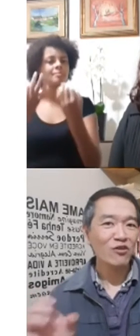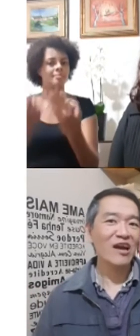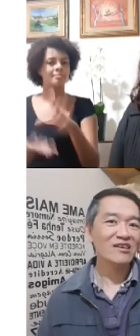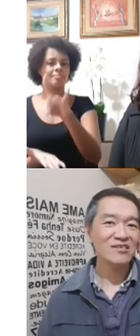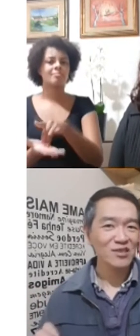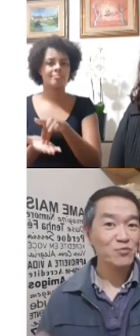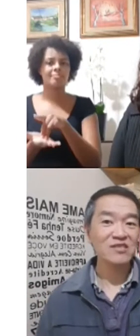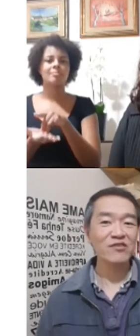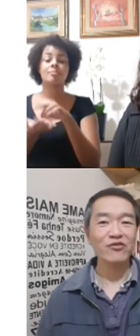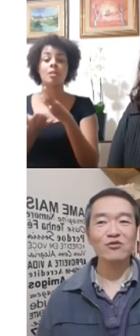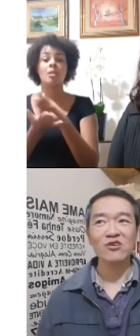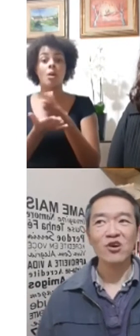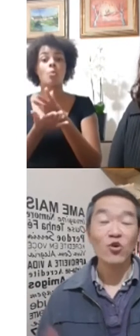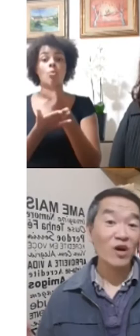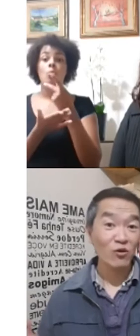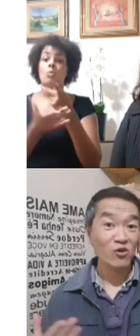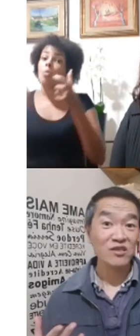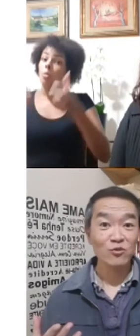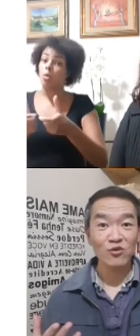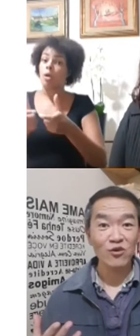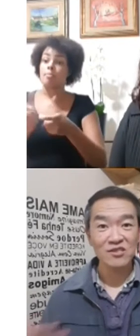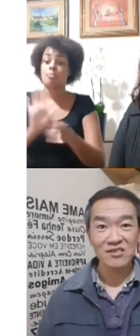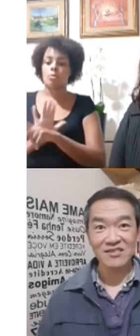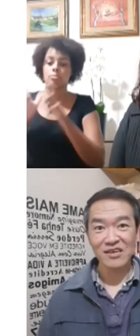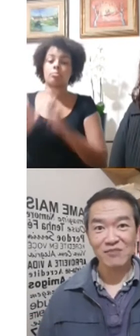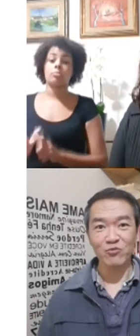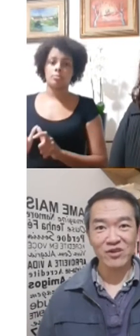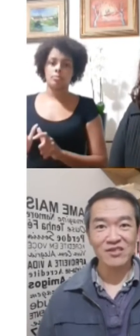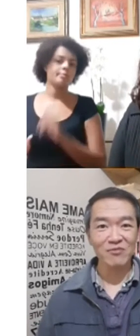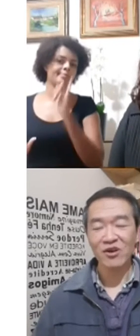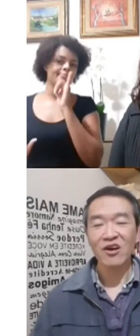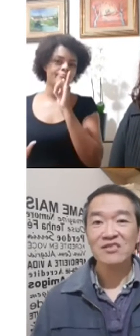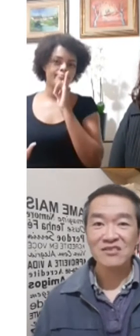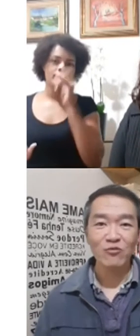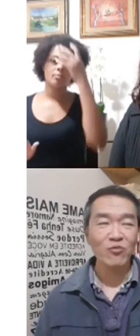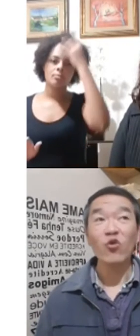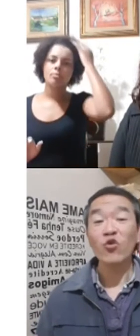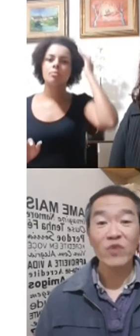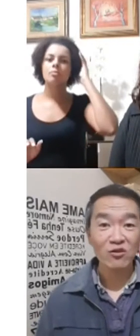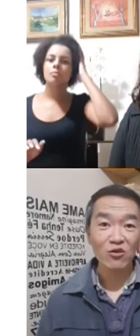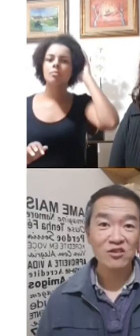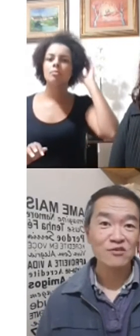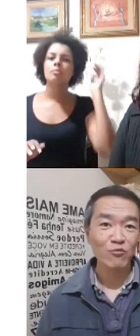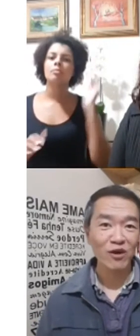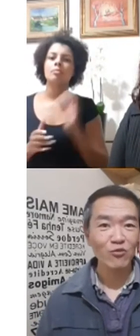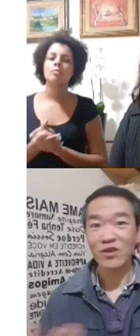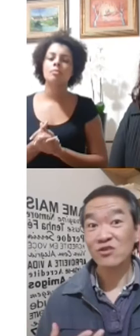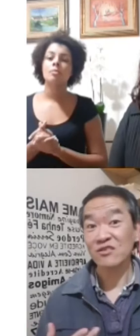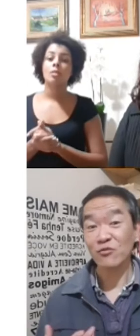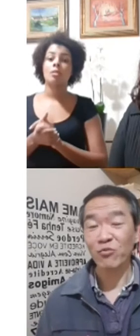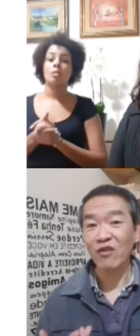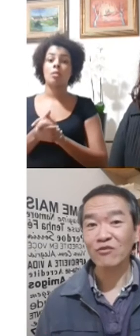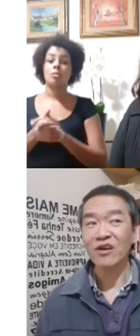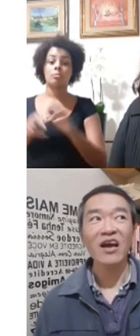com lugares específicos. Uma coisa que eu dou de exemplo, por exemplo, são o metrô de São Paulo. O